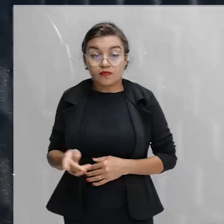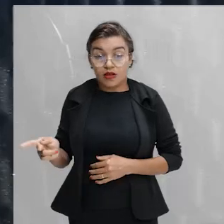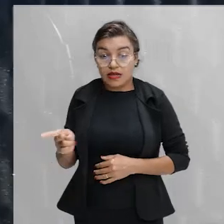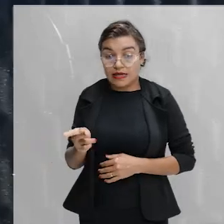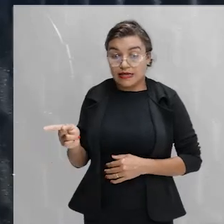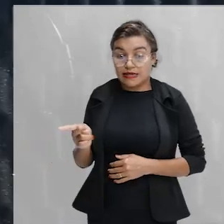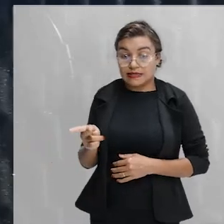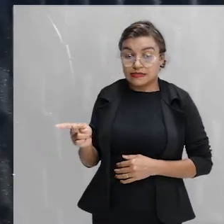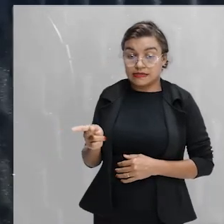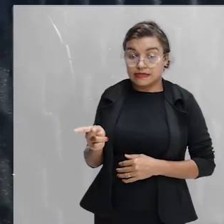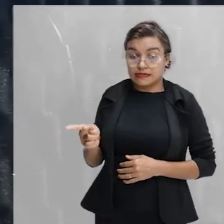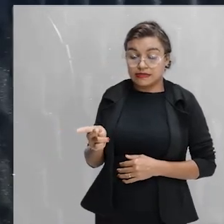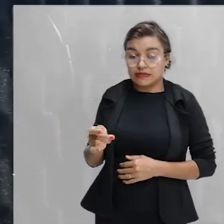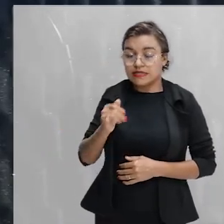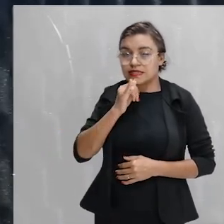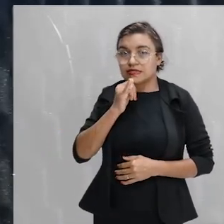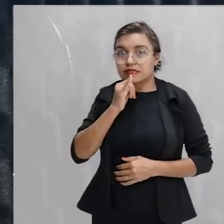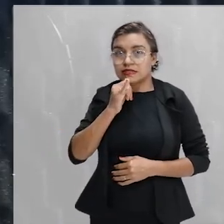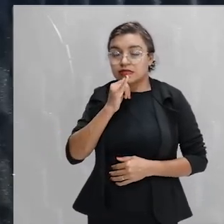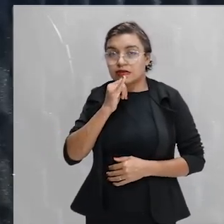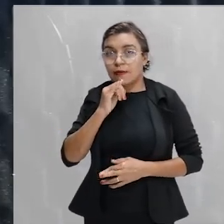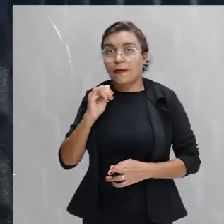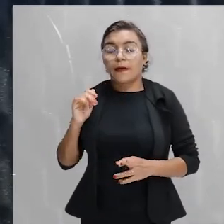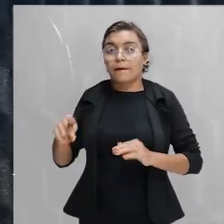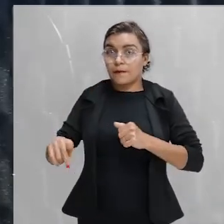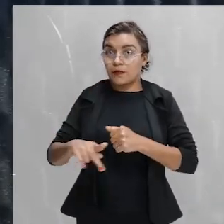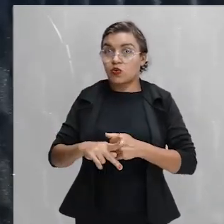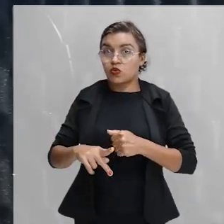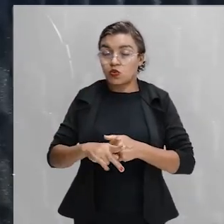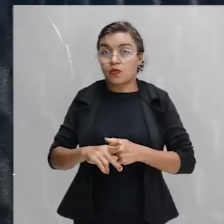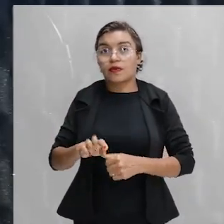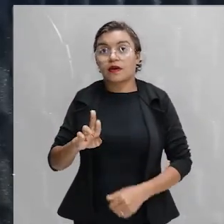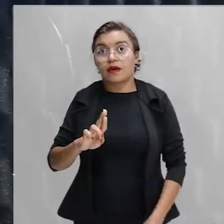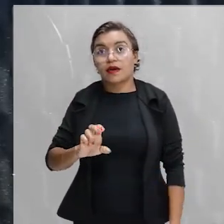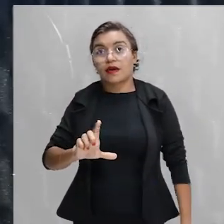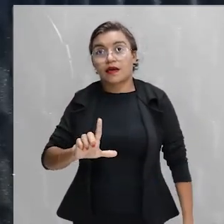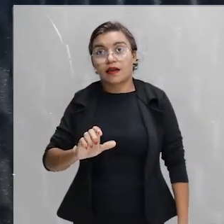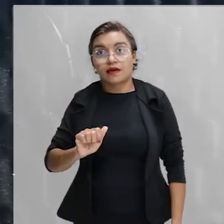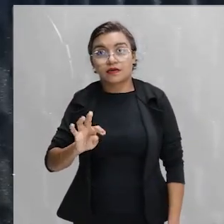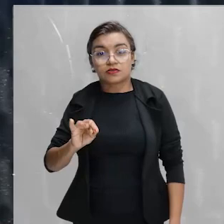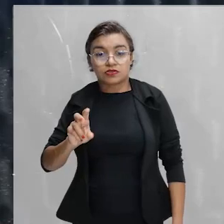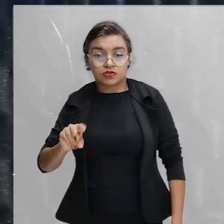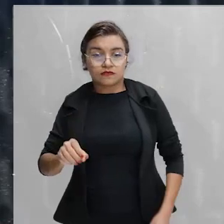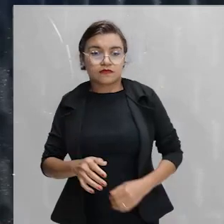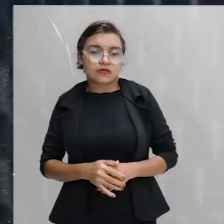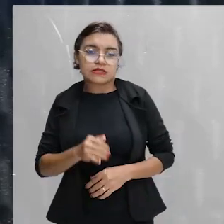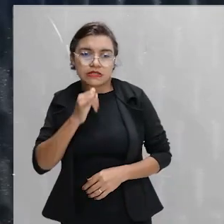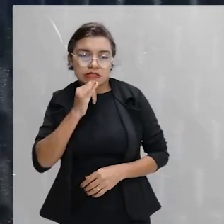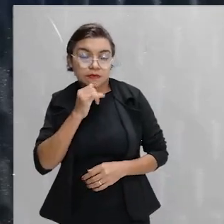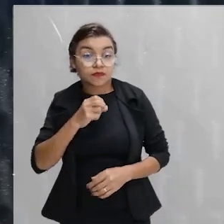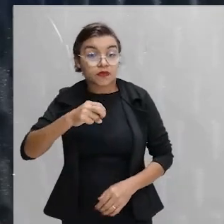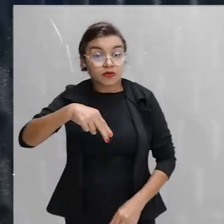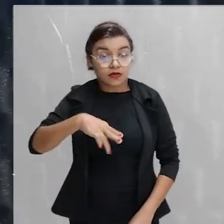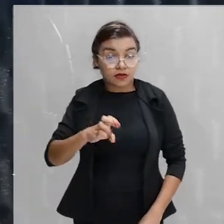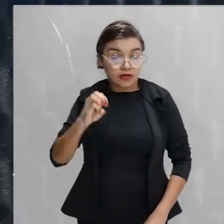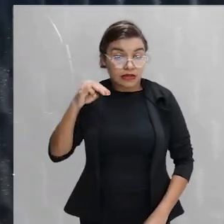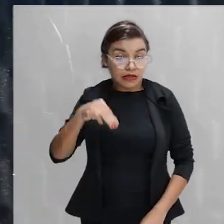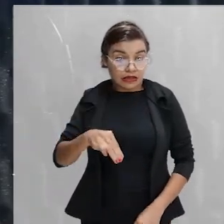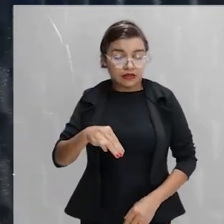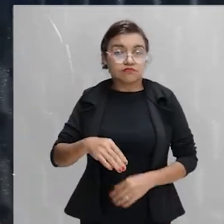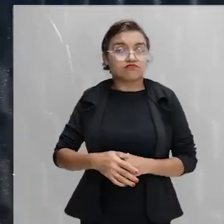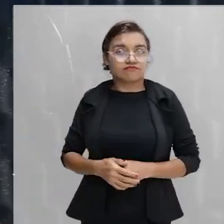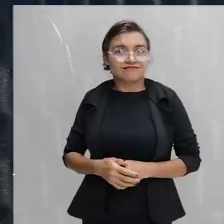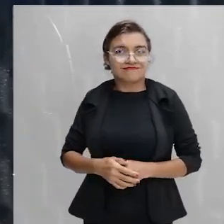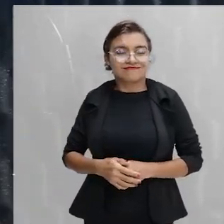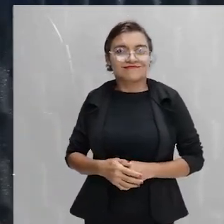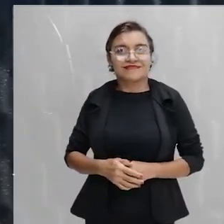quais, ó, não dá certo? É pronome relativo. Aí vem o quem, que não varia, né? Quem não é o namorado da Barbie,